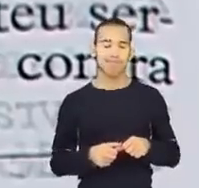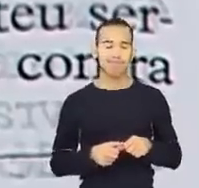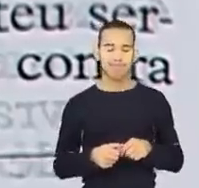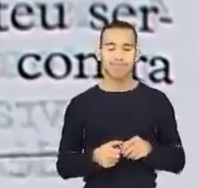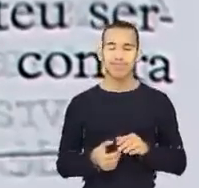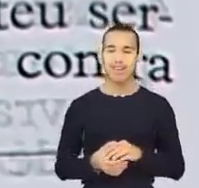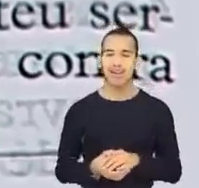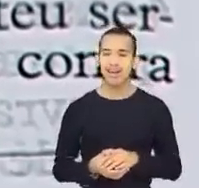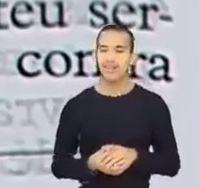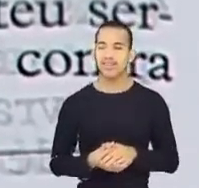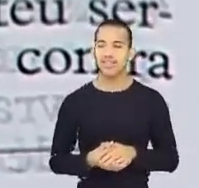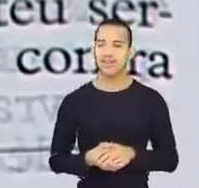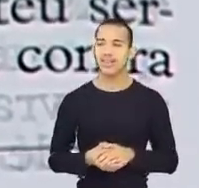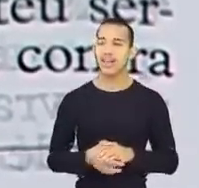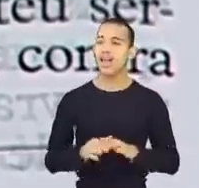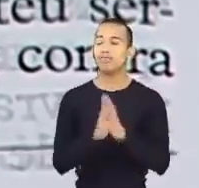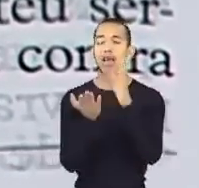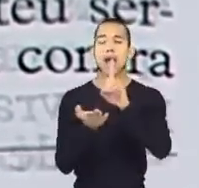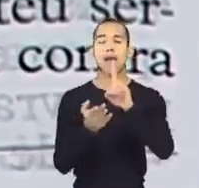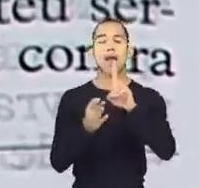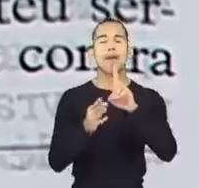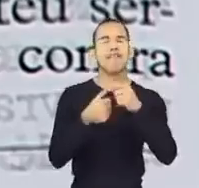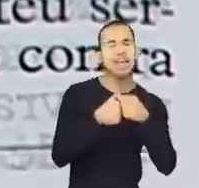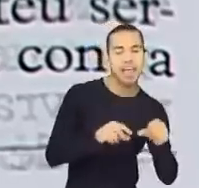aí a sua Bíblia diz, fiquei ou estou?